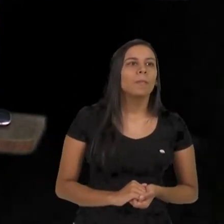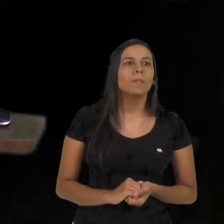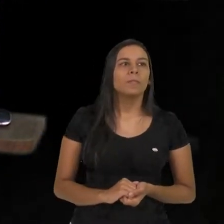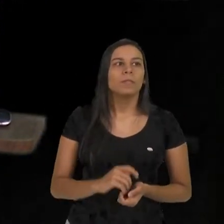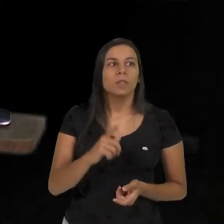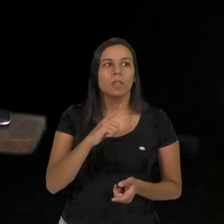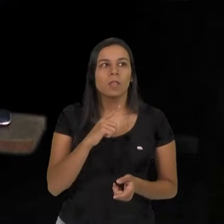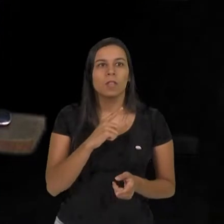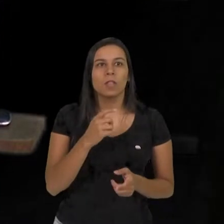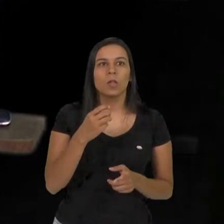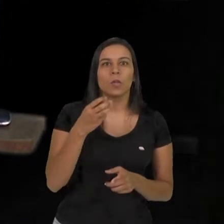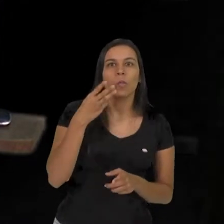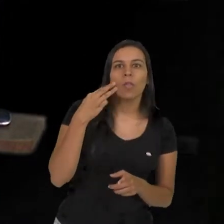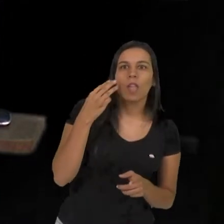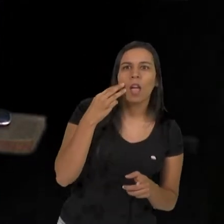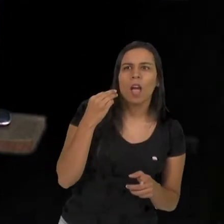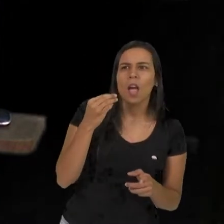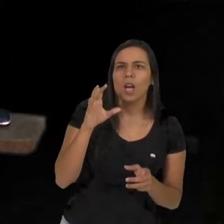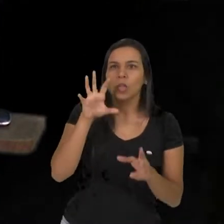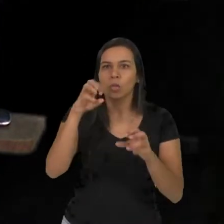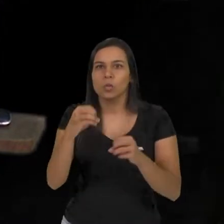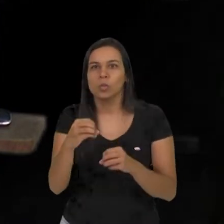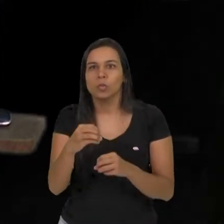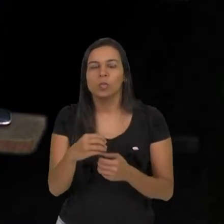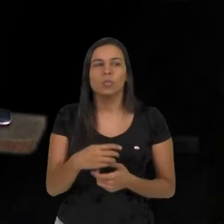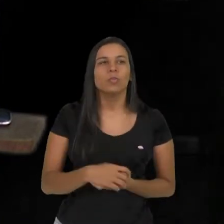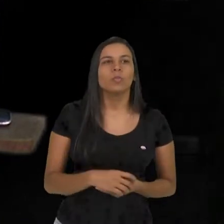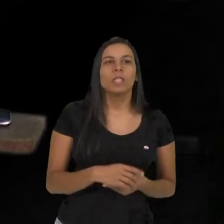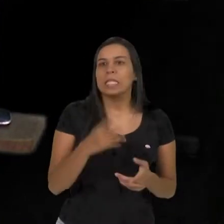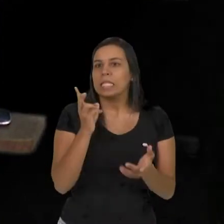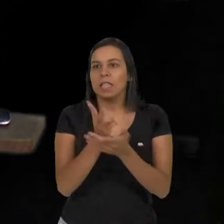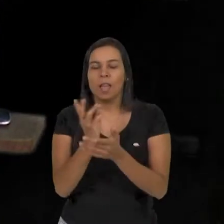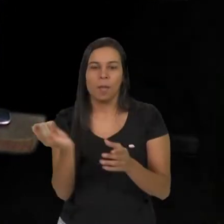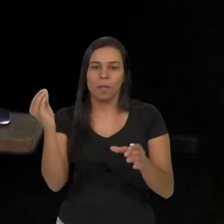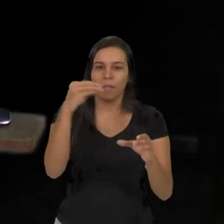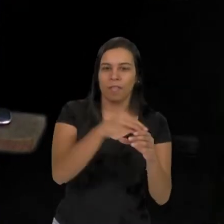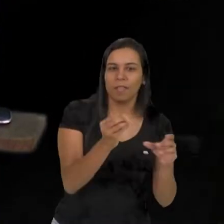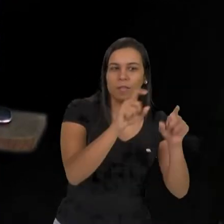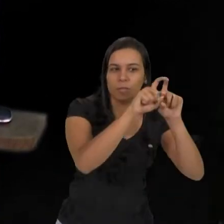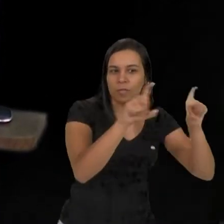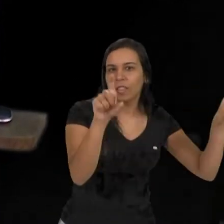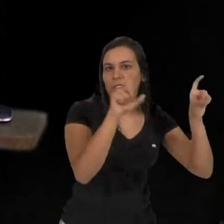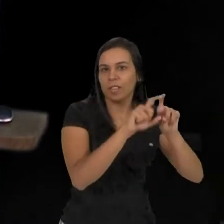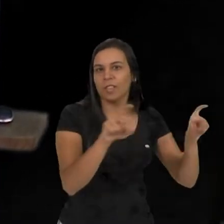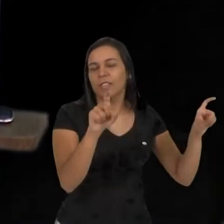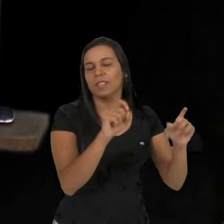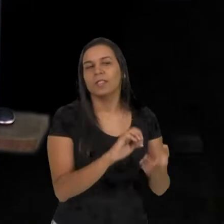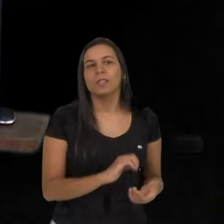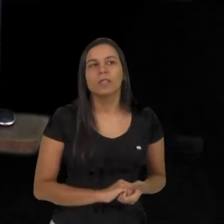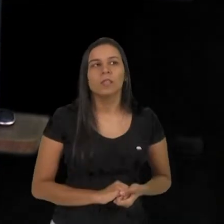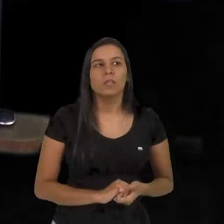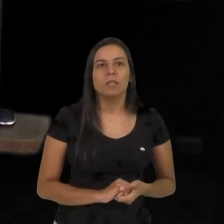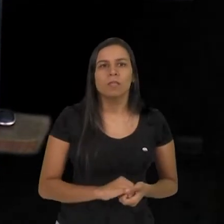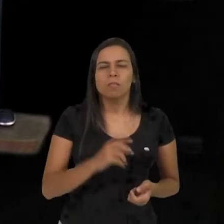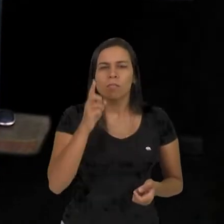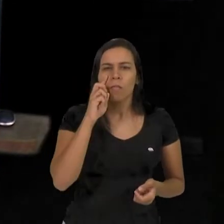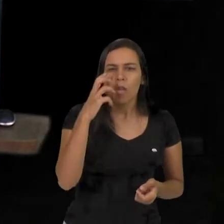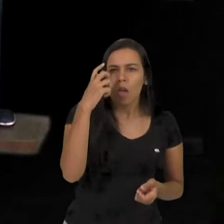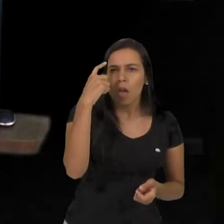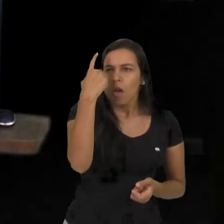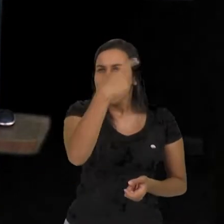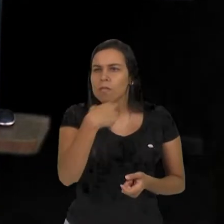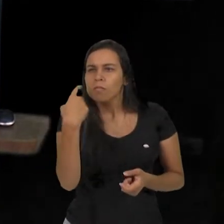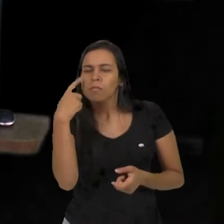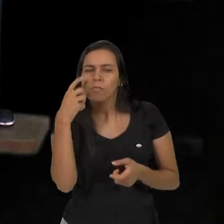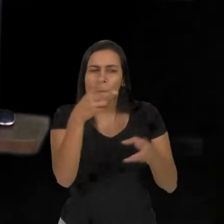é um dos favoritos do pessoal do Enem, está sempre colocando aquelas ironias dele, né? Prestar atenção nas fisionomias dos personagens da charge, o que é que eles estão